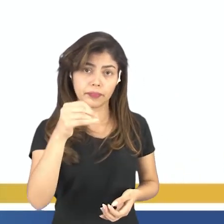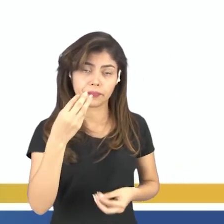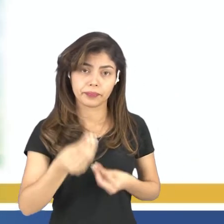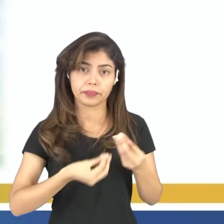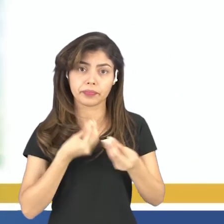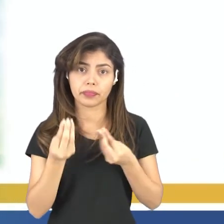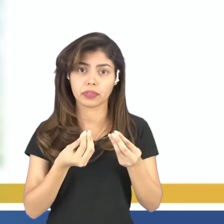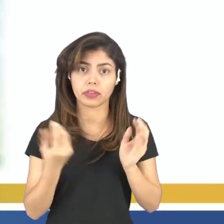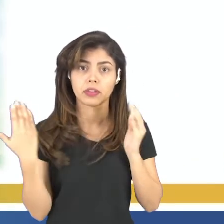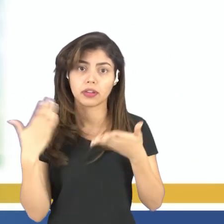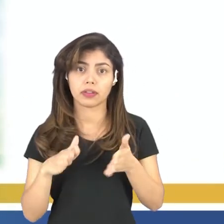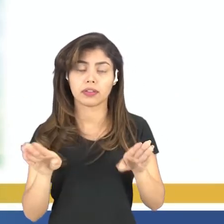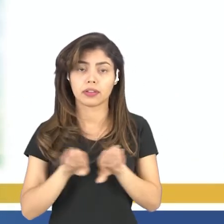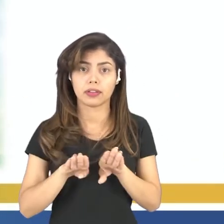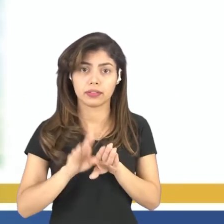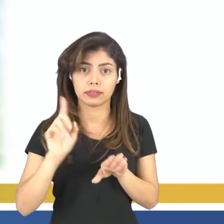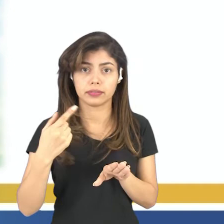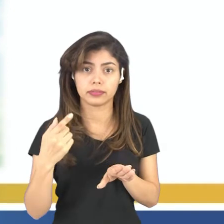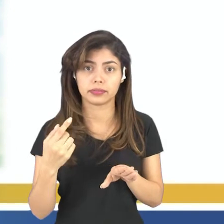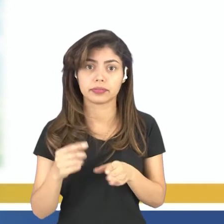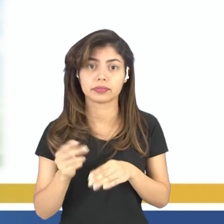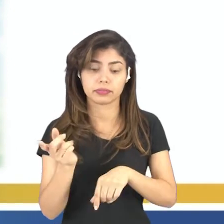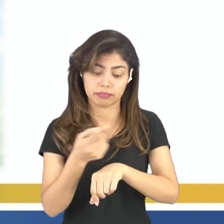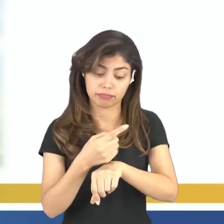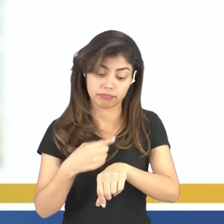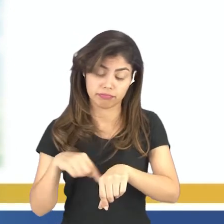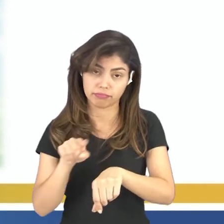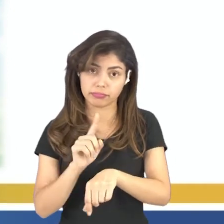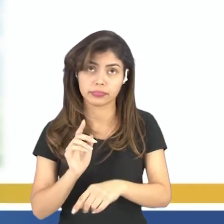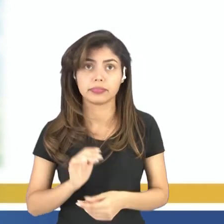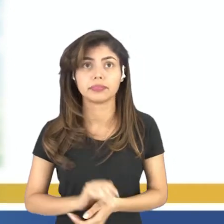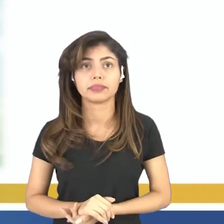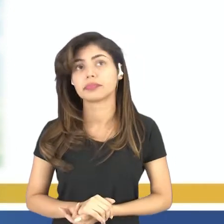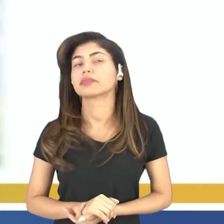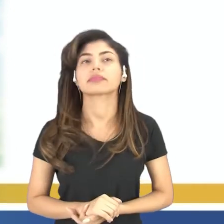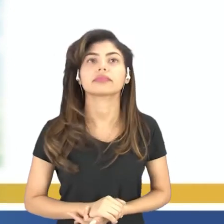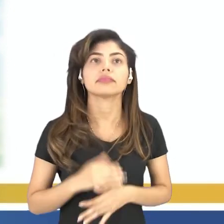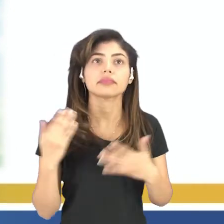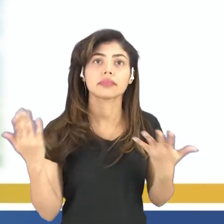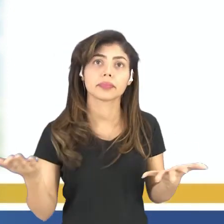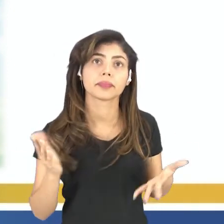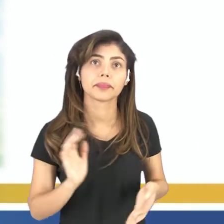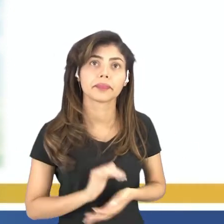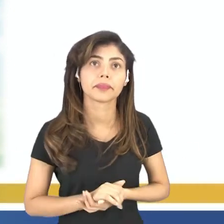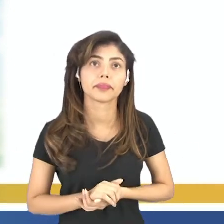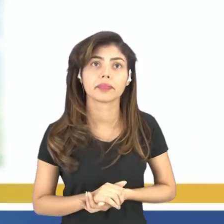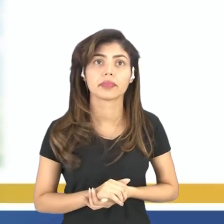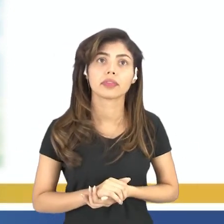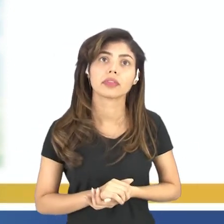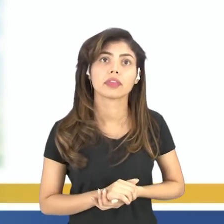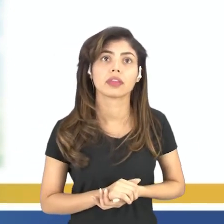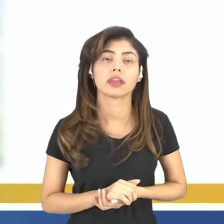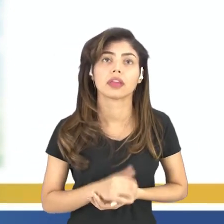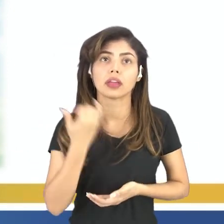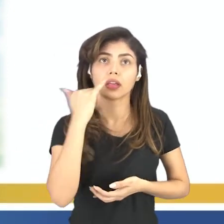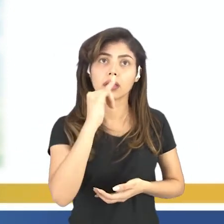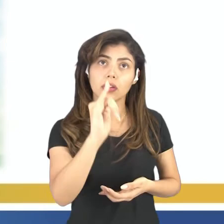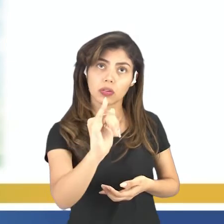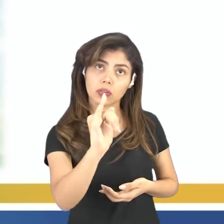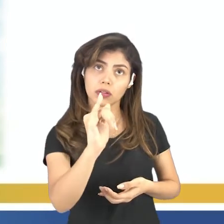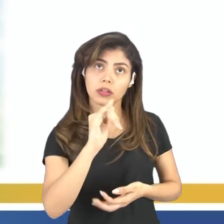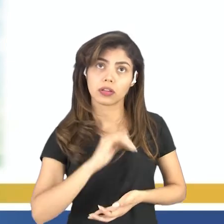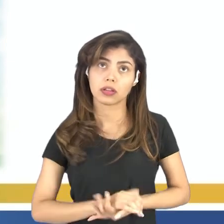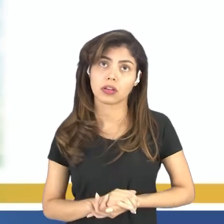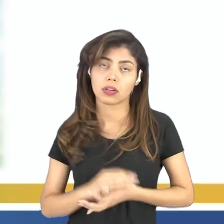Vamos? Então, a energia, ela é total ao entrar, né, onde eu venho da